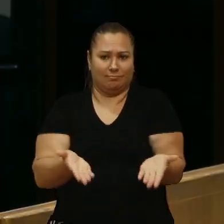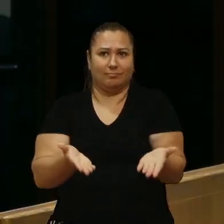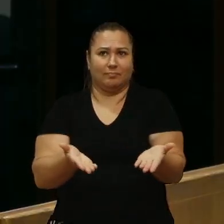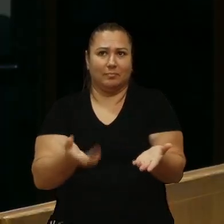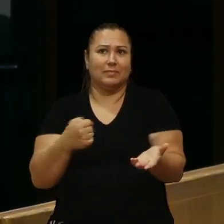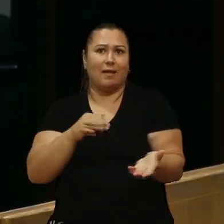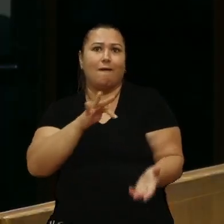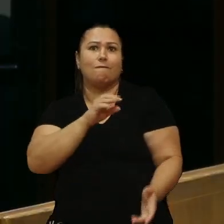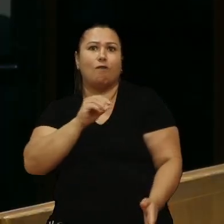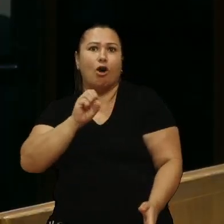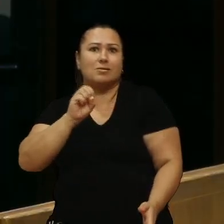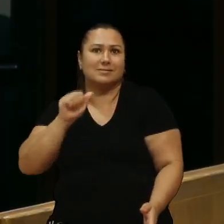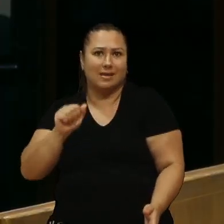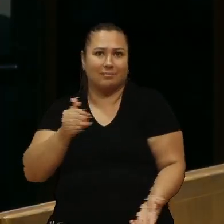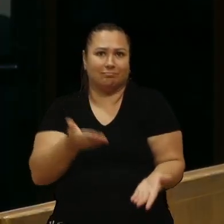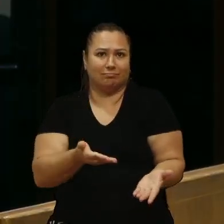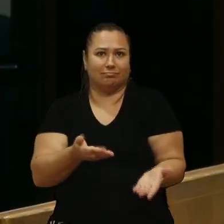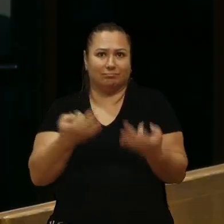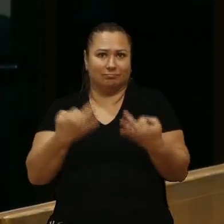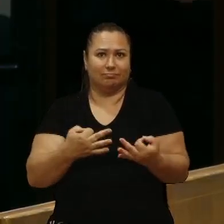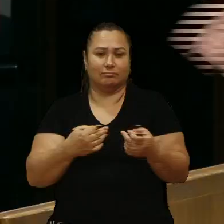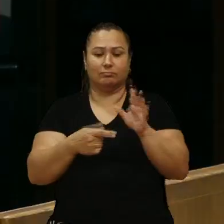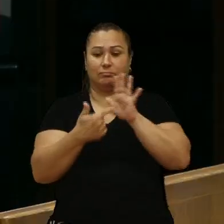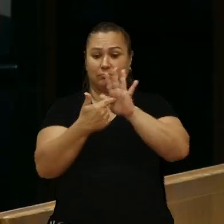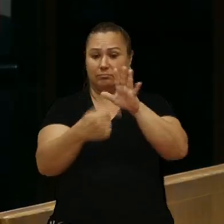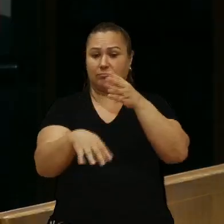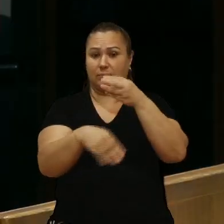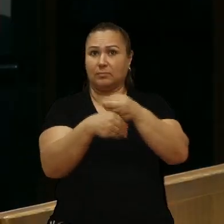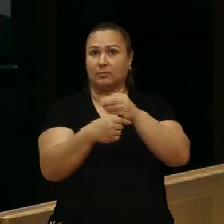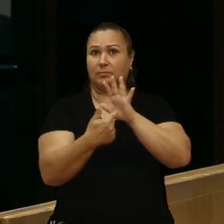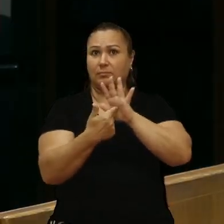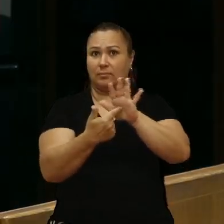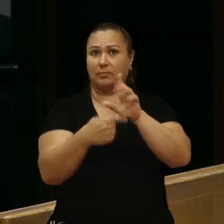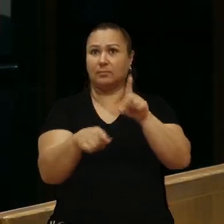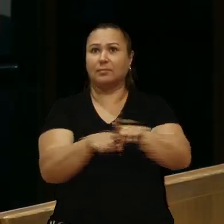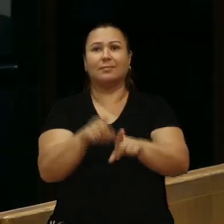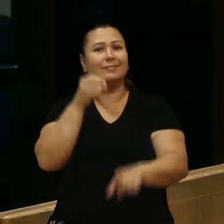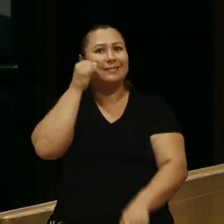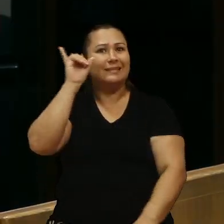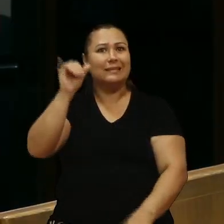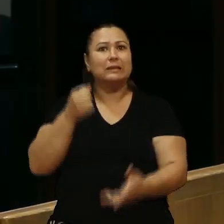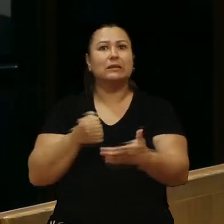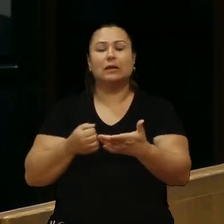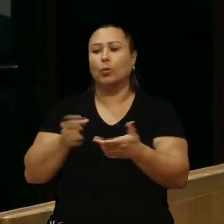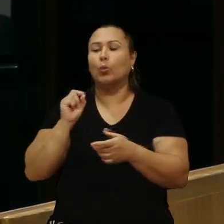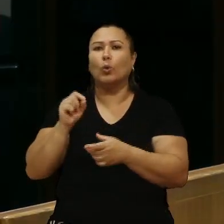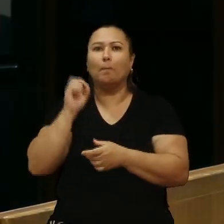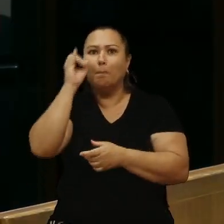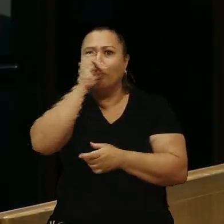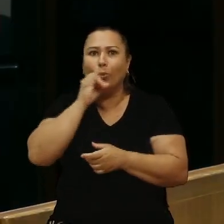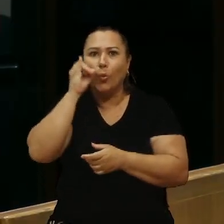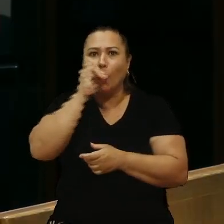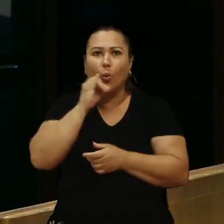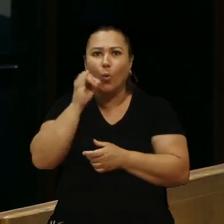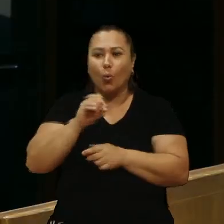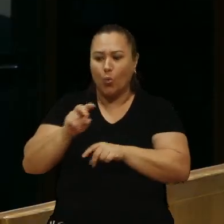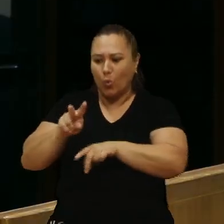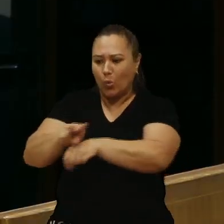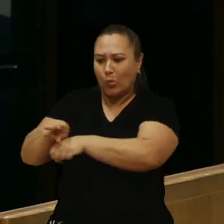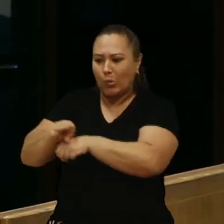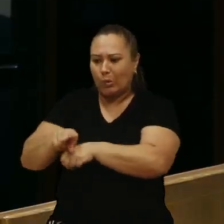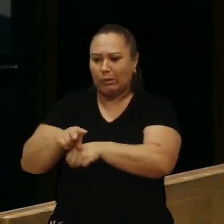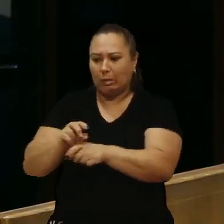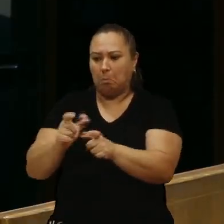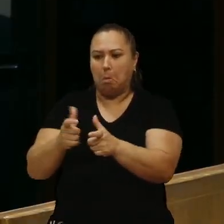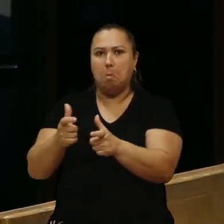ainda uma emenda para evitar a criação de suínos em larga escala, que nós entendemos que